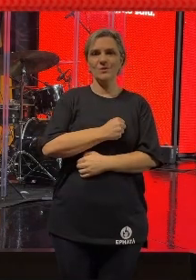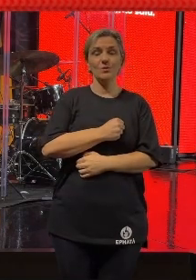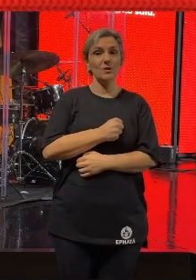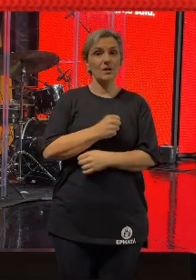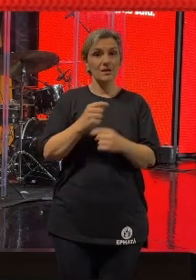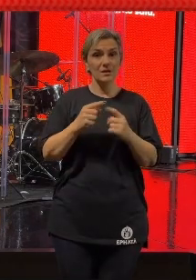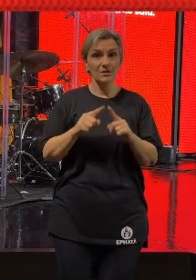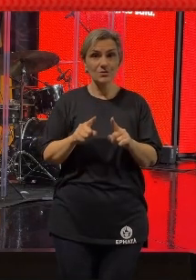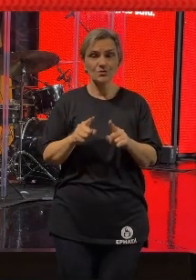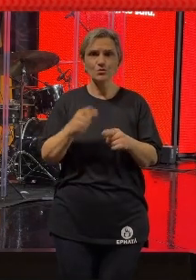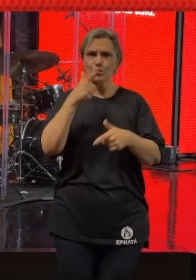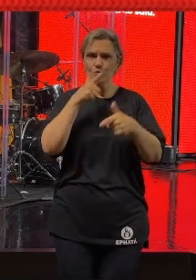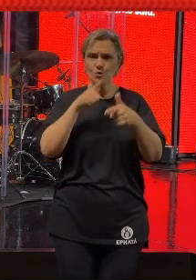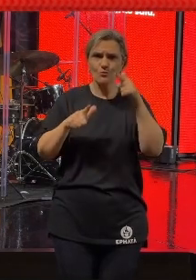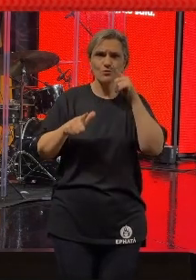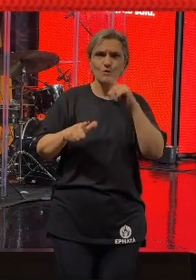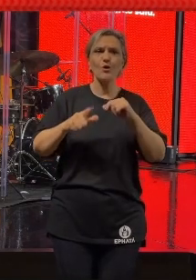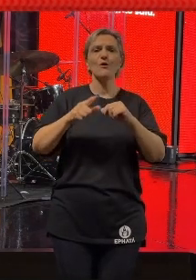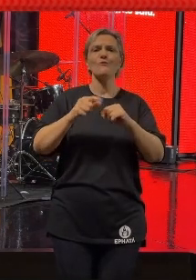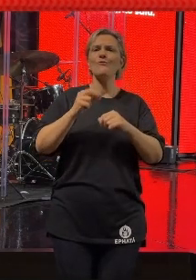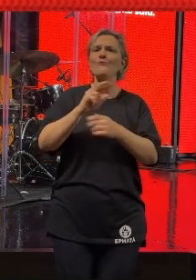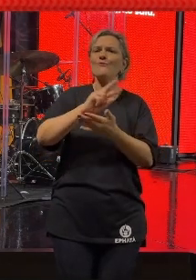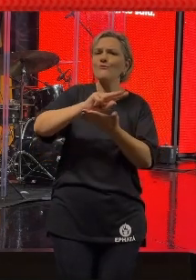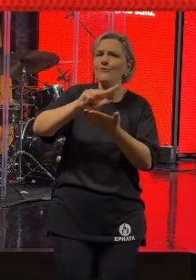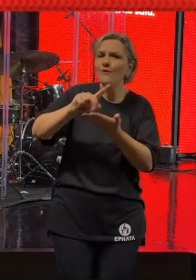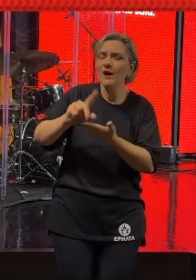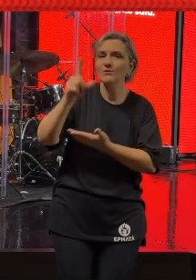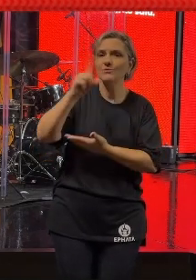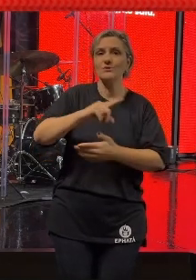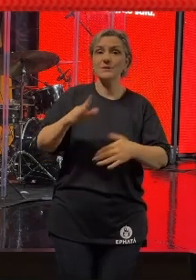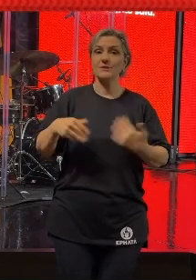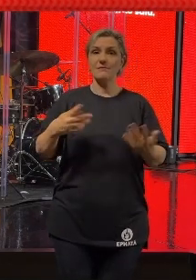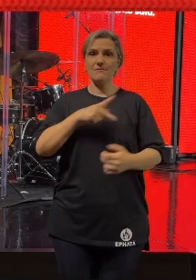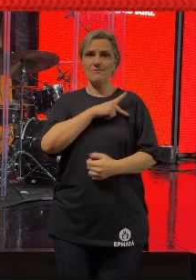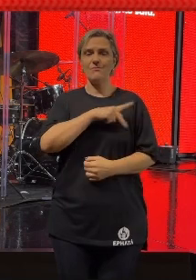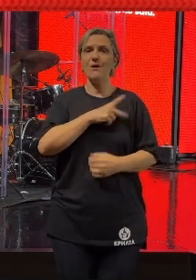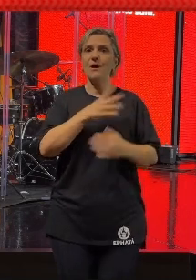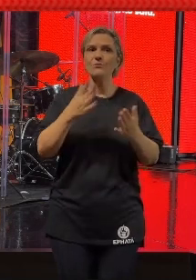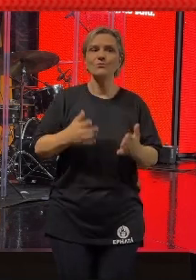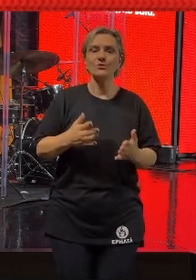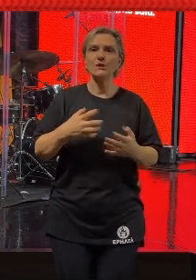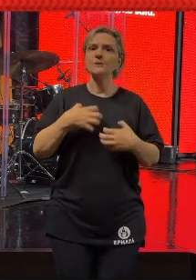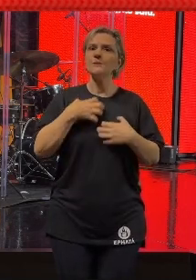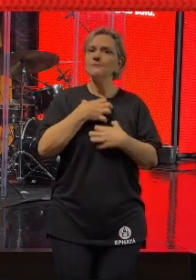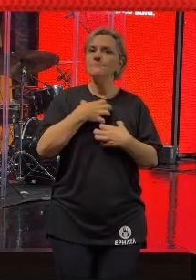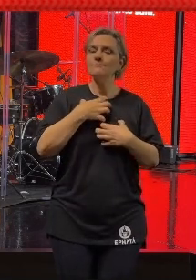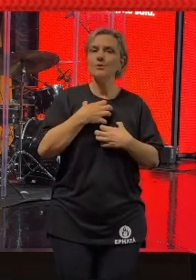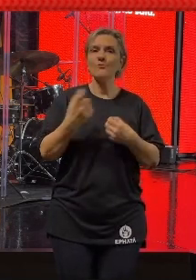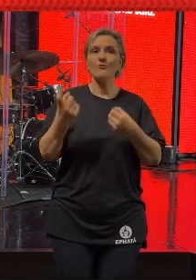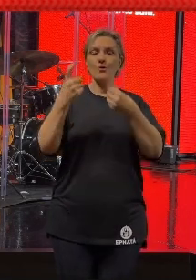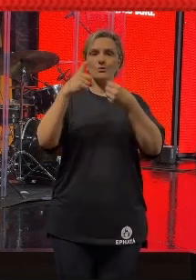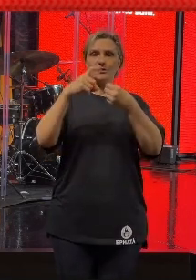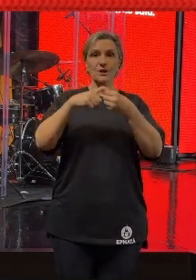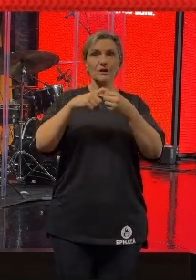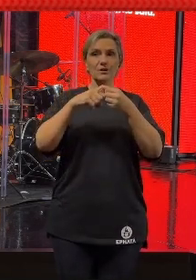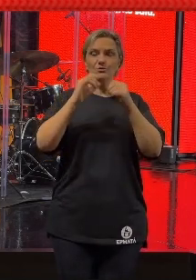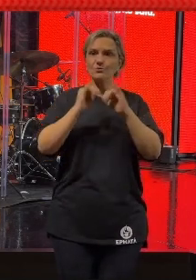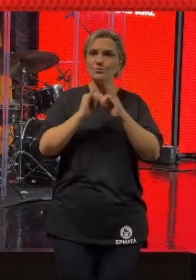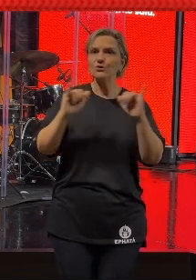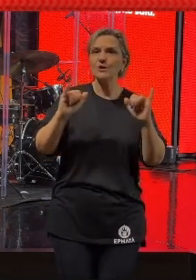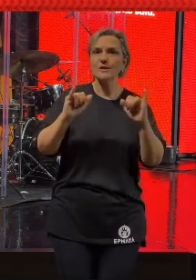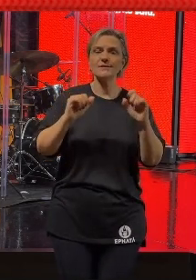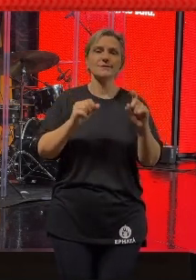Isto se repetiu por muitos dias. Então Paulo, já indignado, voltando-se, disse